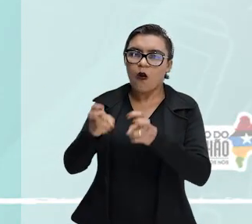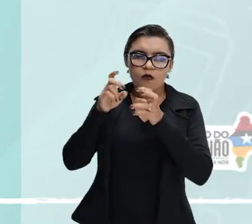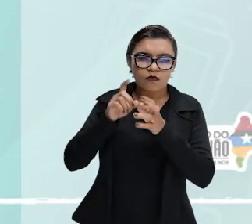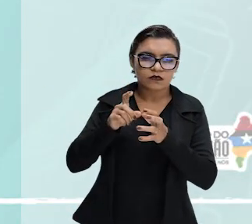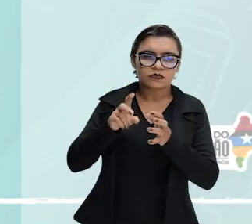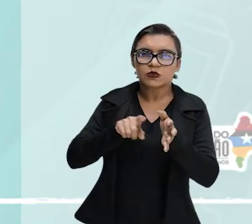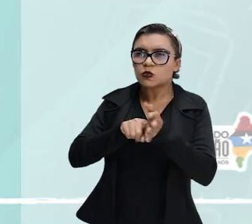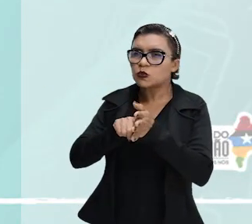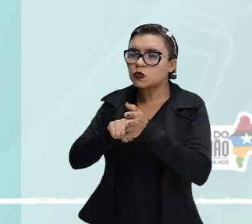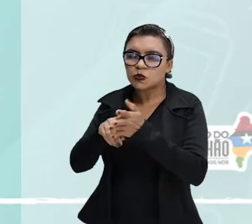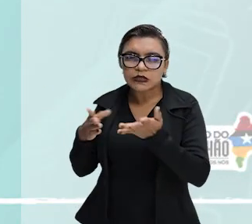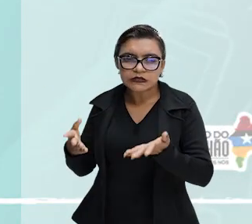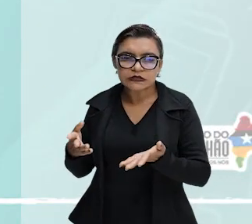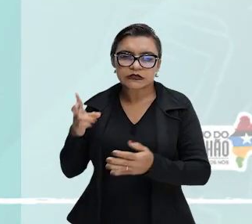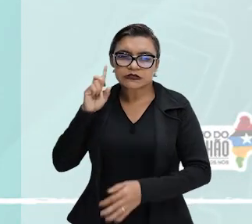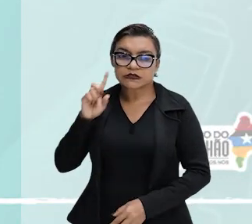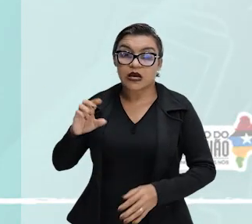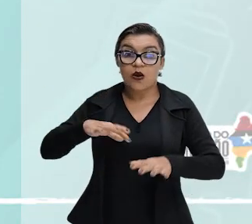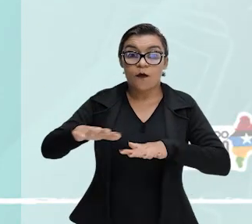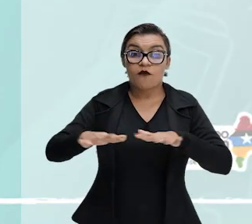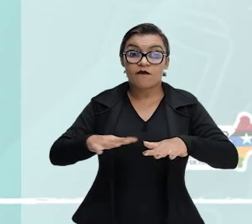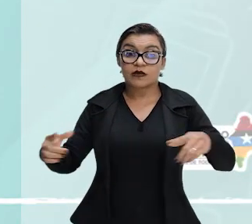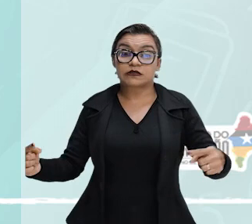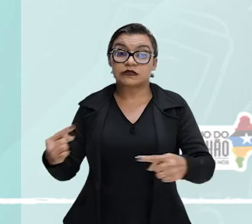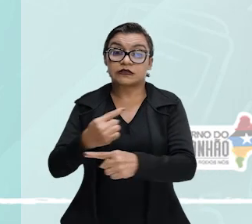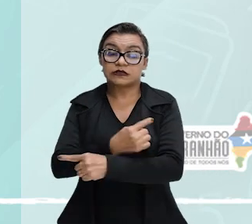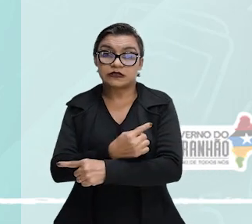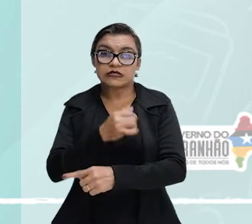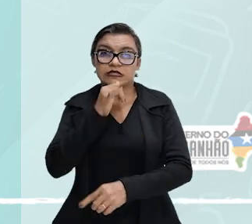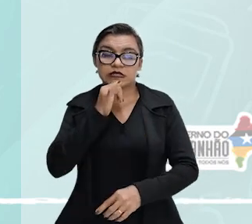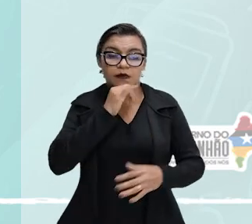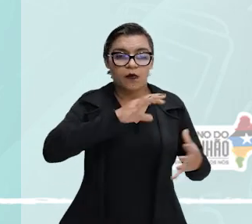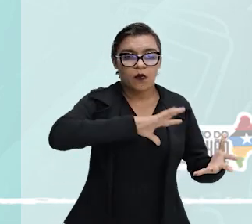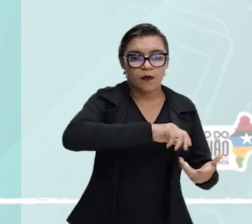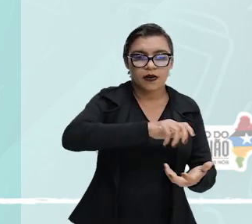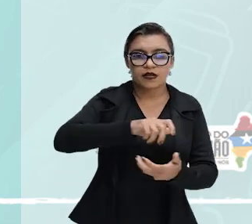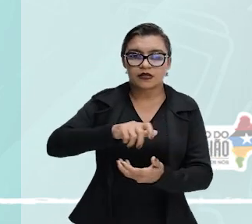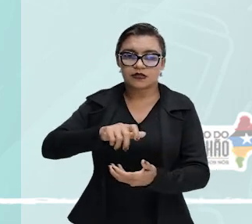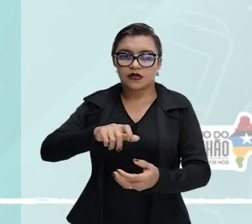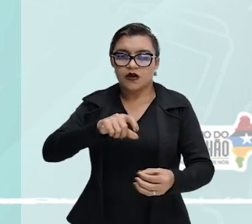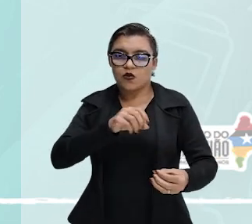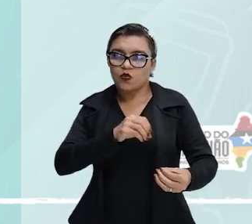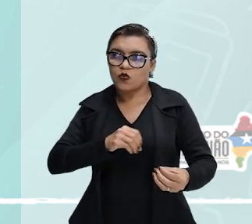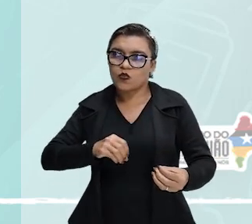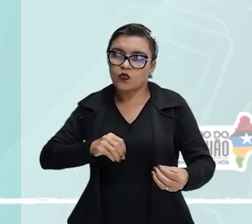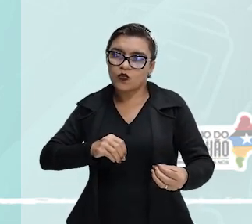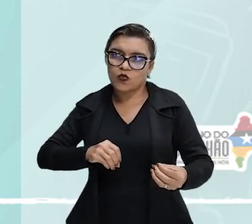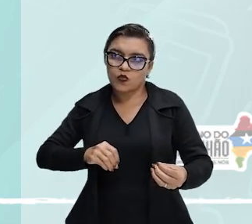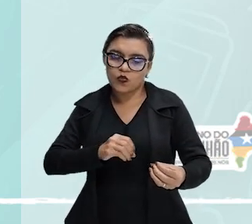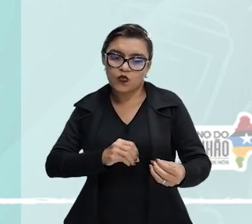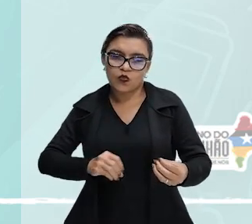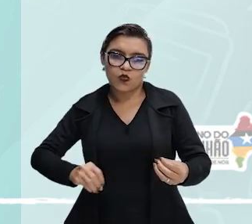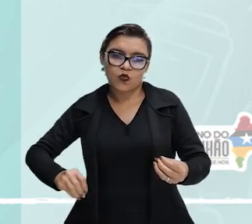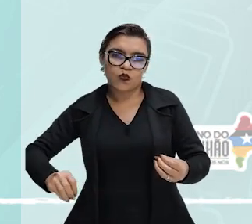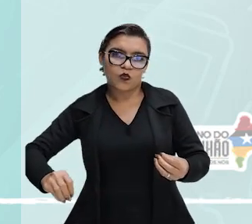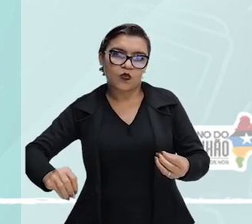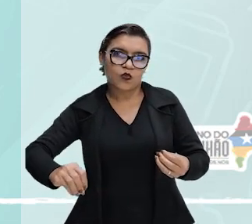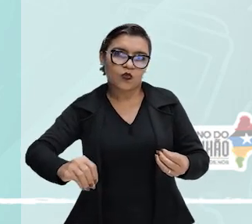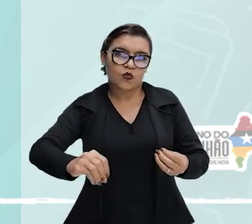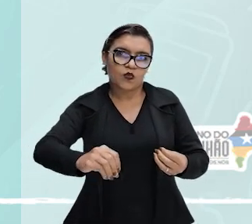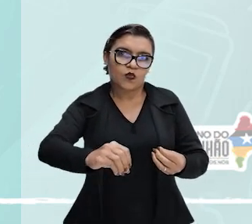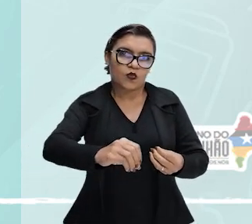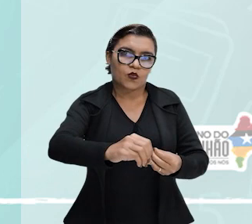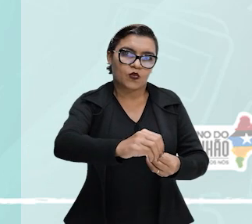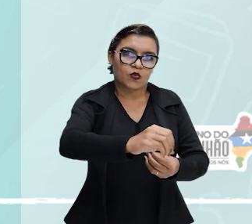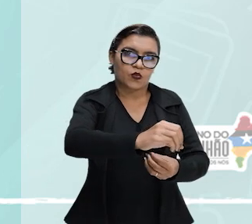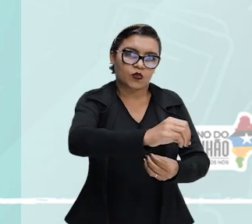este é o movimento retrógrado, né? Então o planeta vem, no caso aqui, o nosso caso é de Marte, então ele vem, ele vai fazer